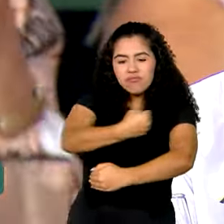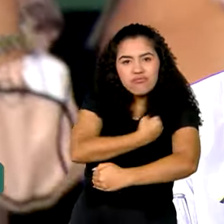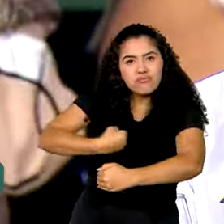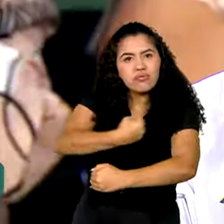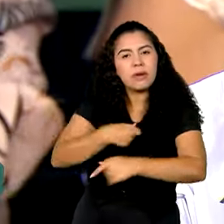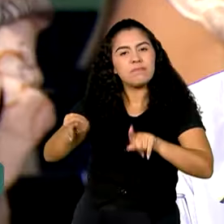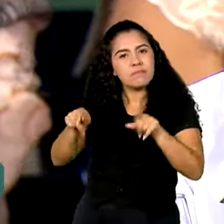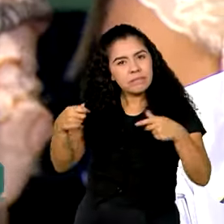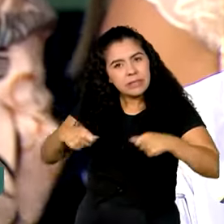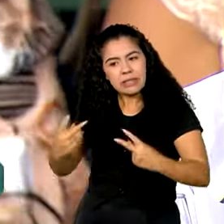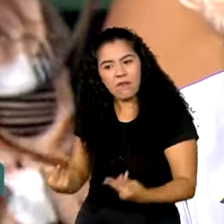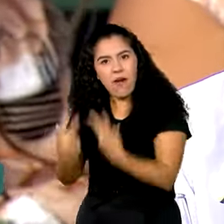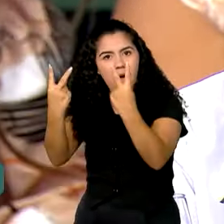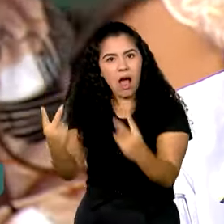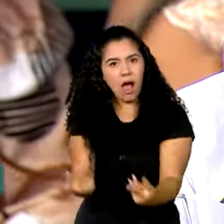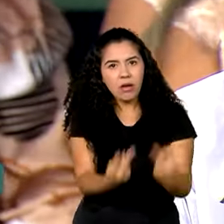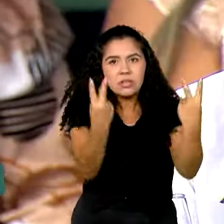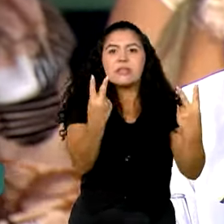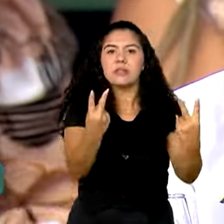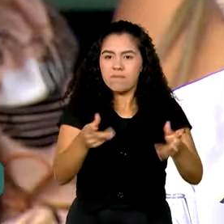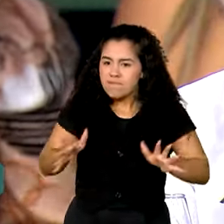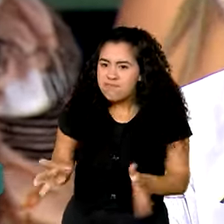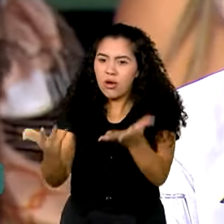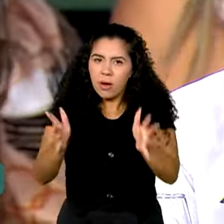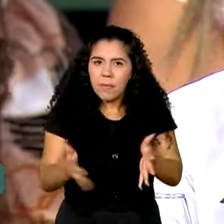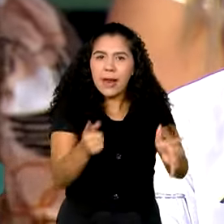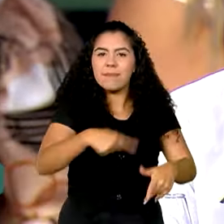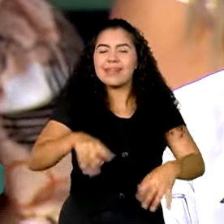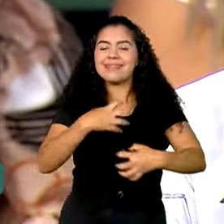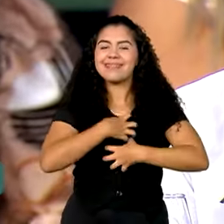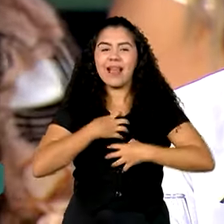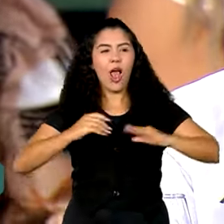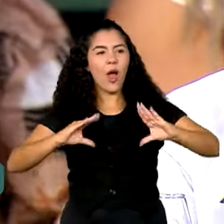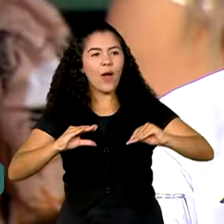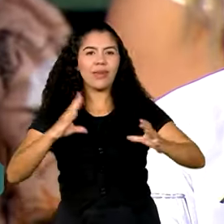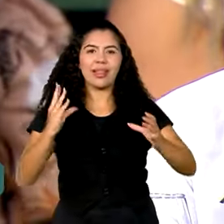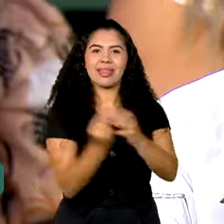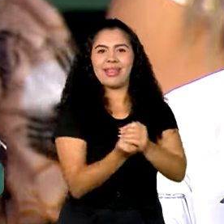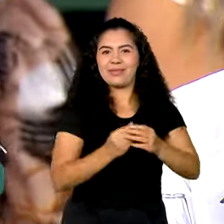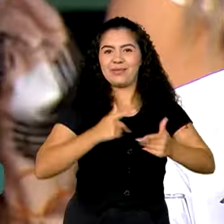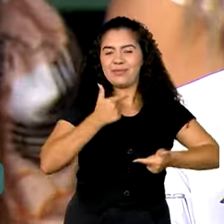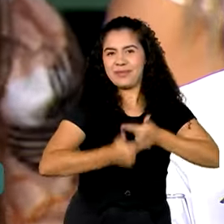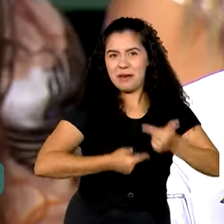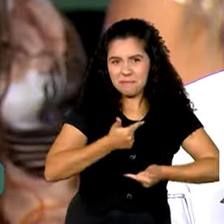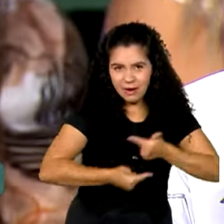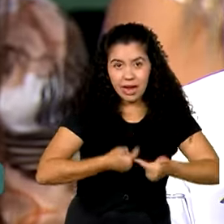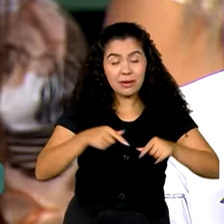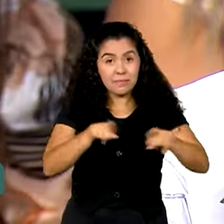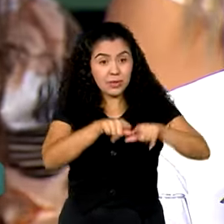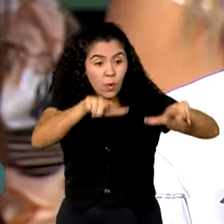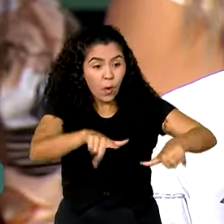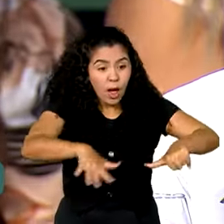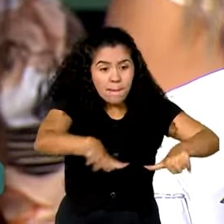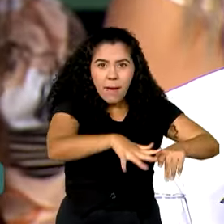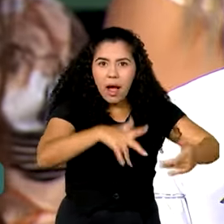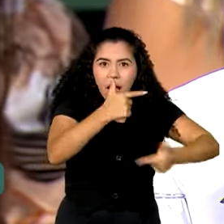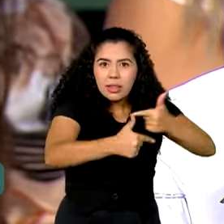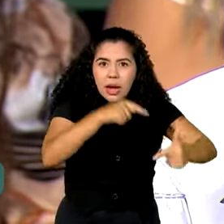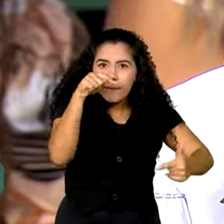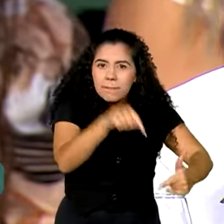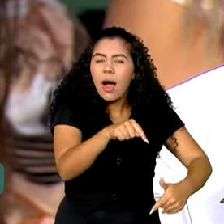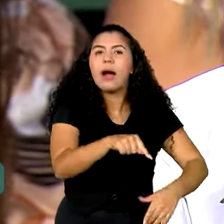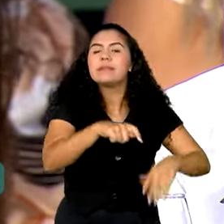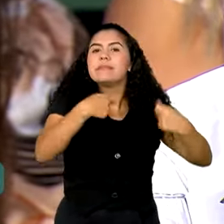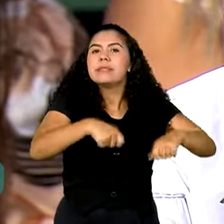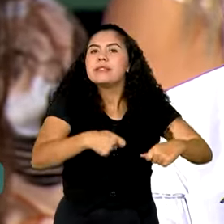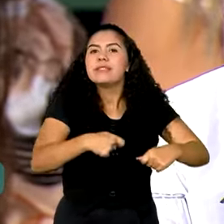empoderar esses funcionários, para que eles se sintam bem no ambiente de trabalho, para que o ambiente de trabalho seja um